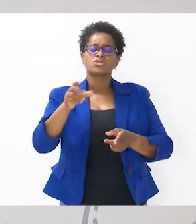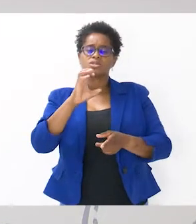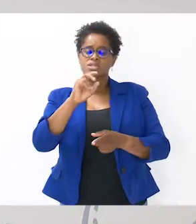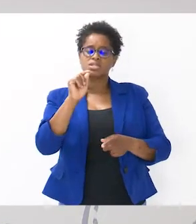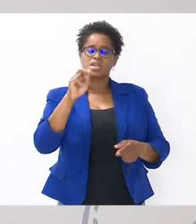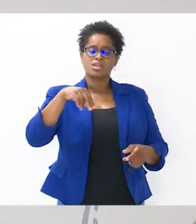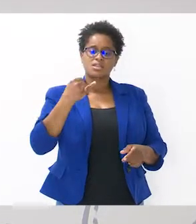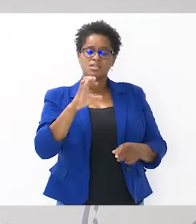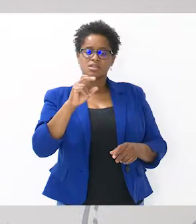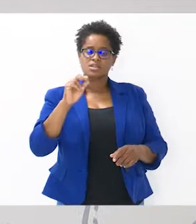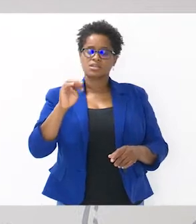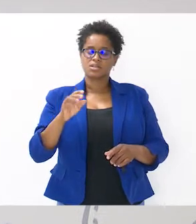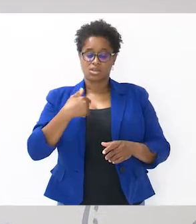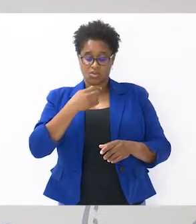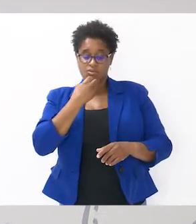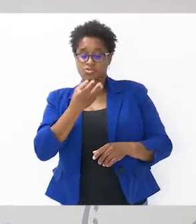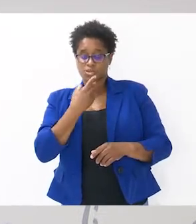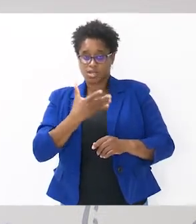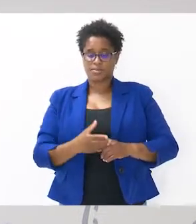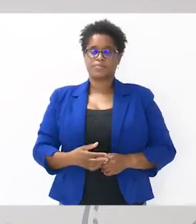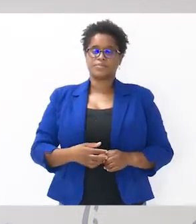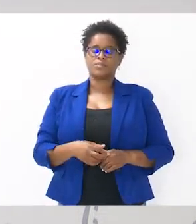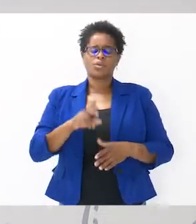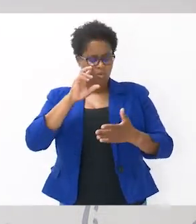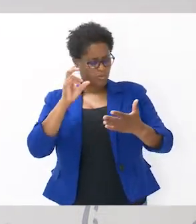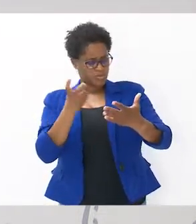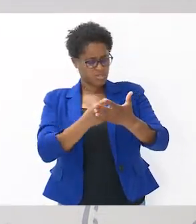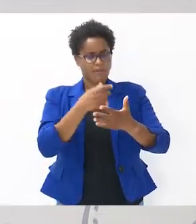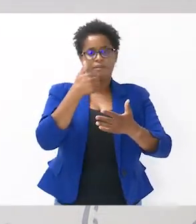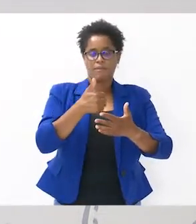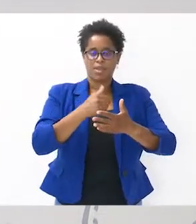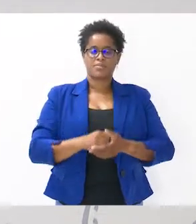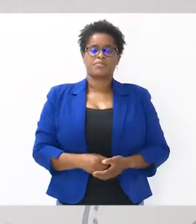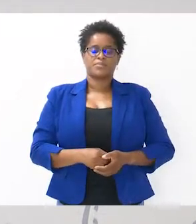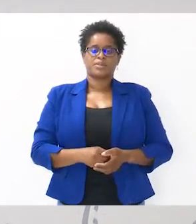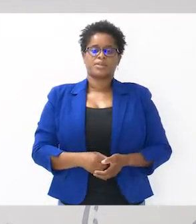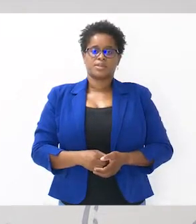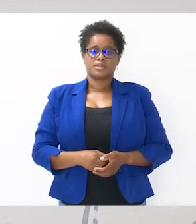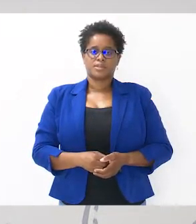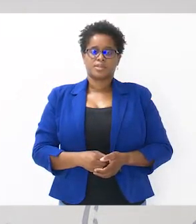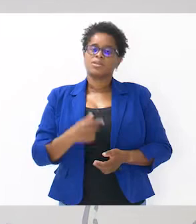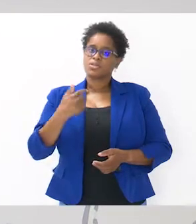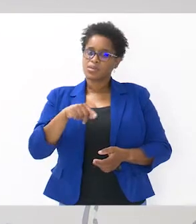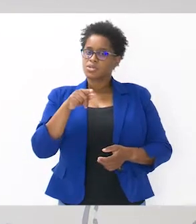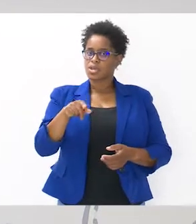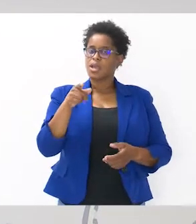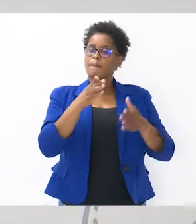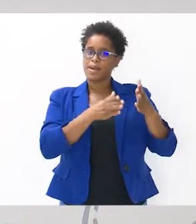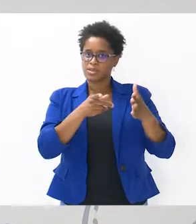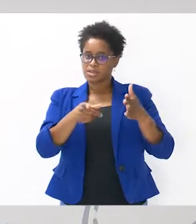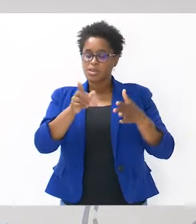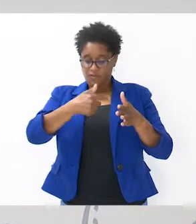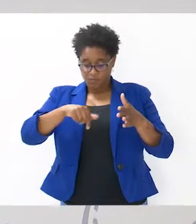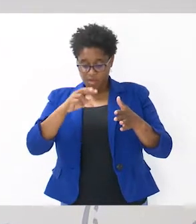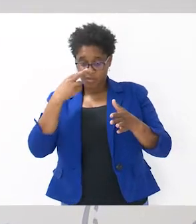indicações cênicas? Eu vou explicar. Observem bem que temos aqui esta parte, vamos